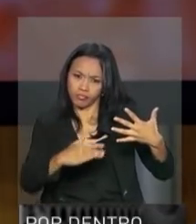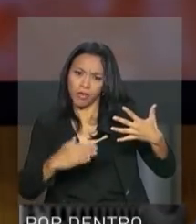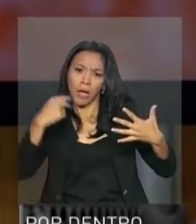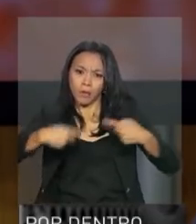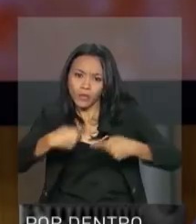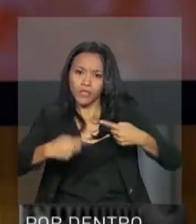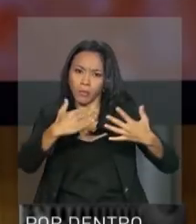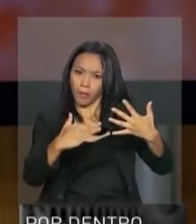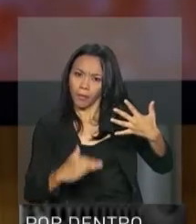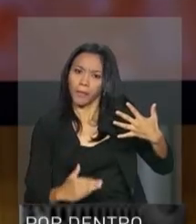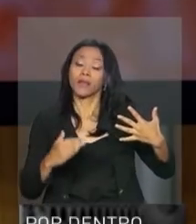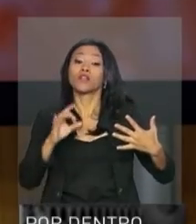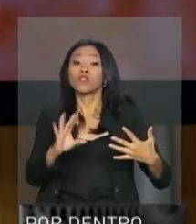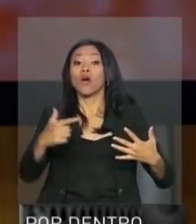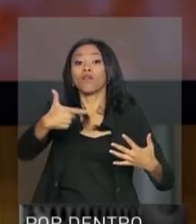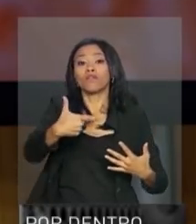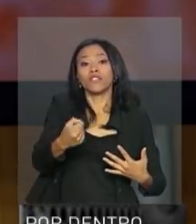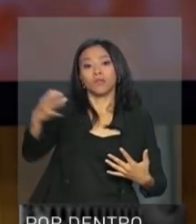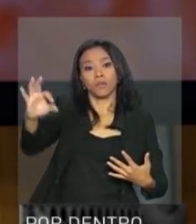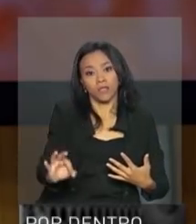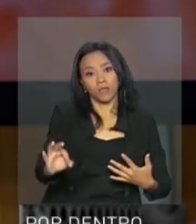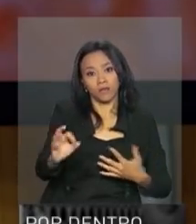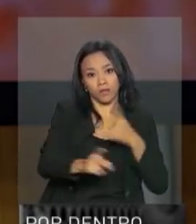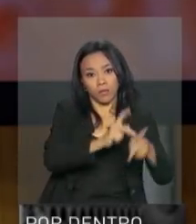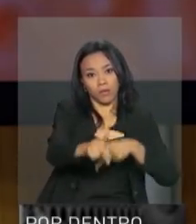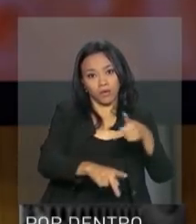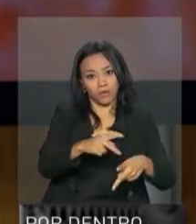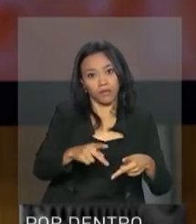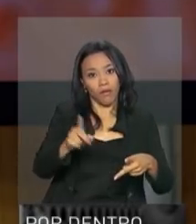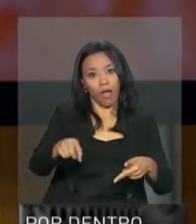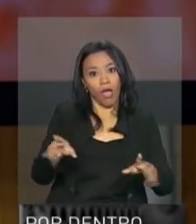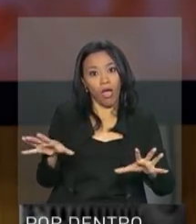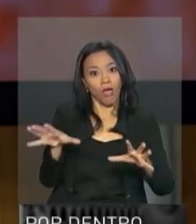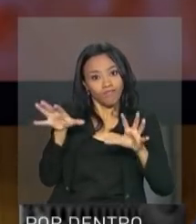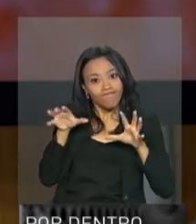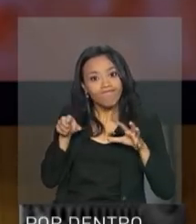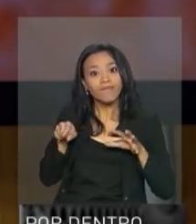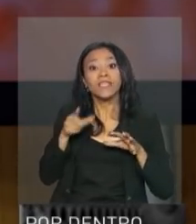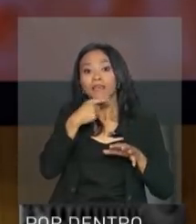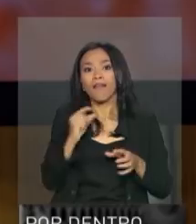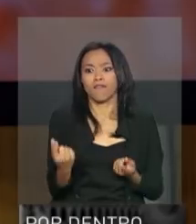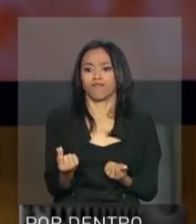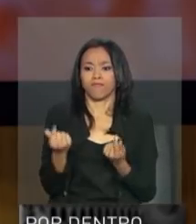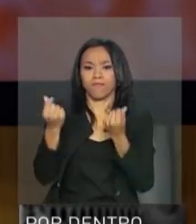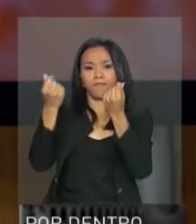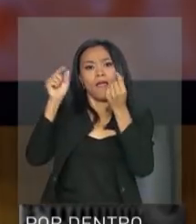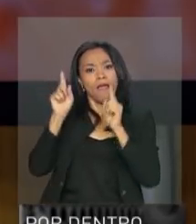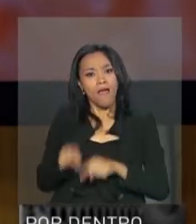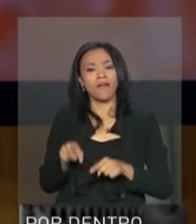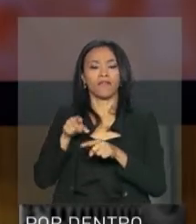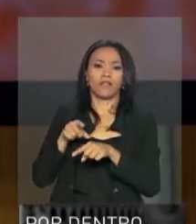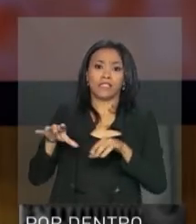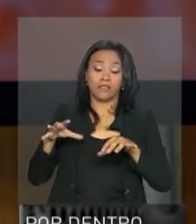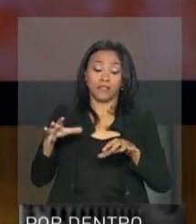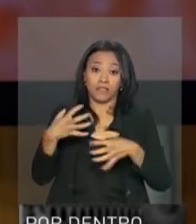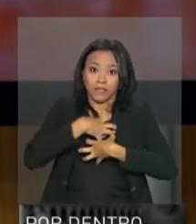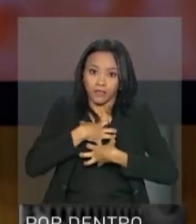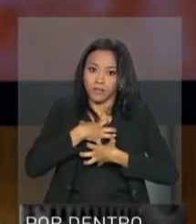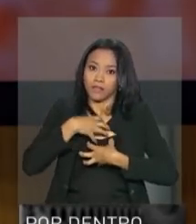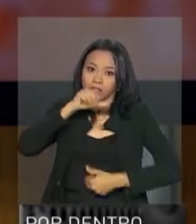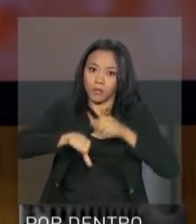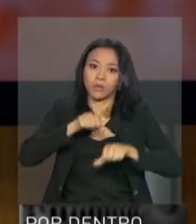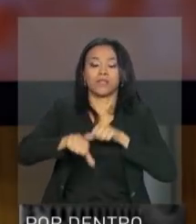só 20% da população e a população mais rica seria atingida por essa reforma da Previdência. Sem qualquer dúvida, os 80%